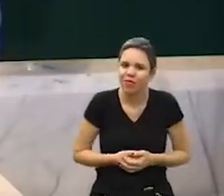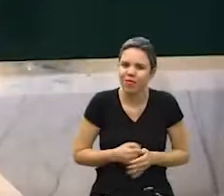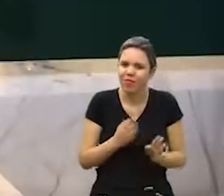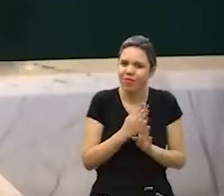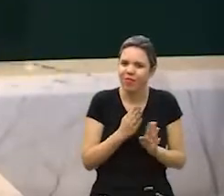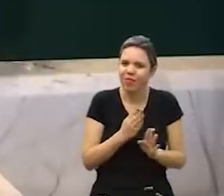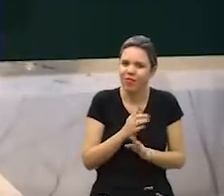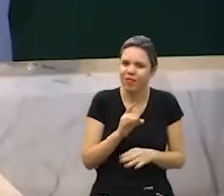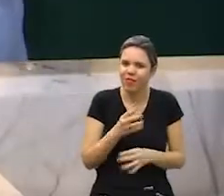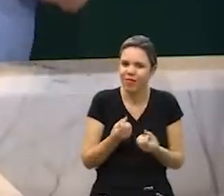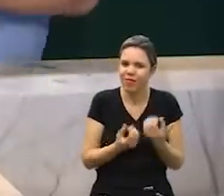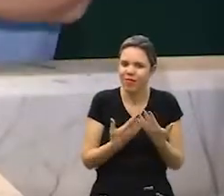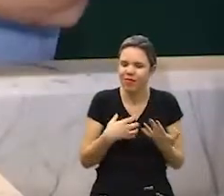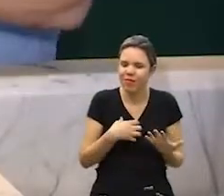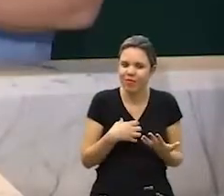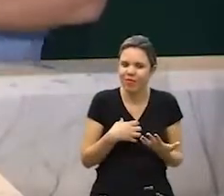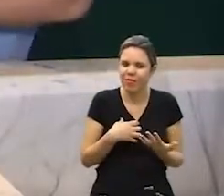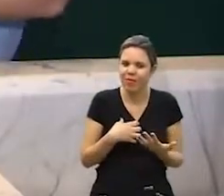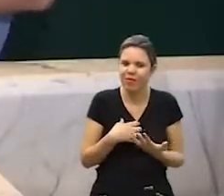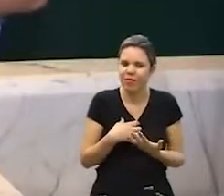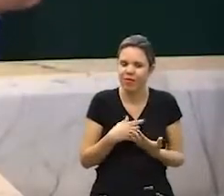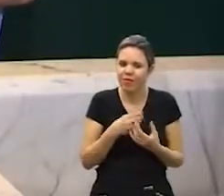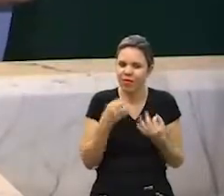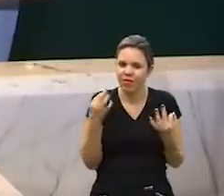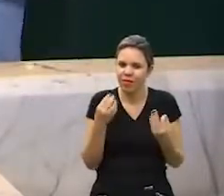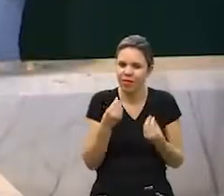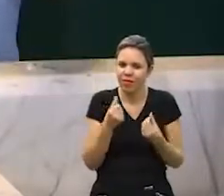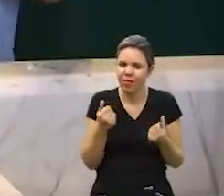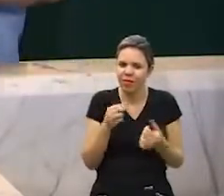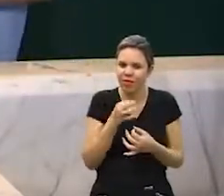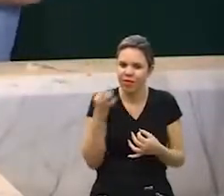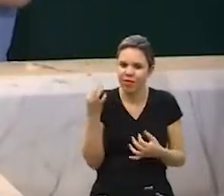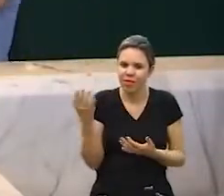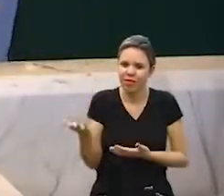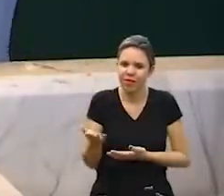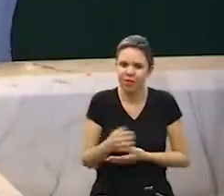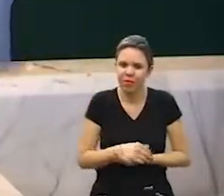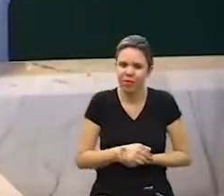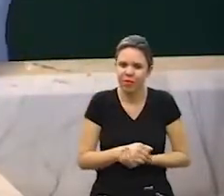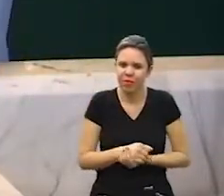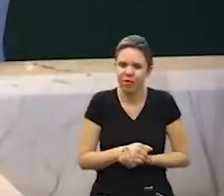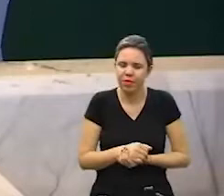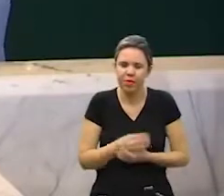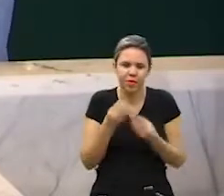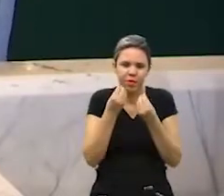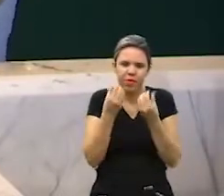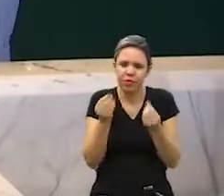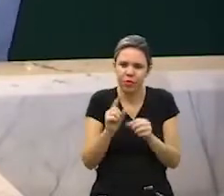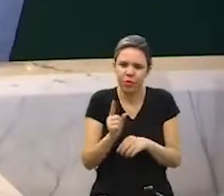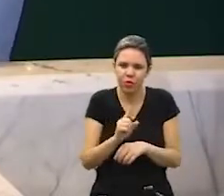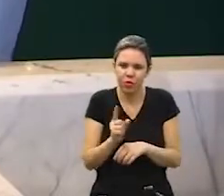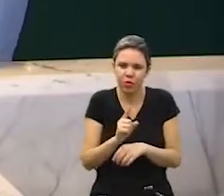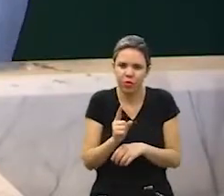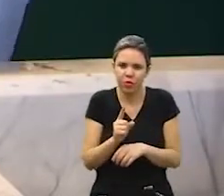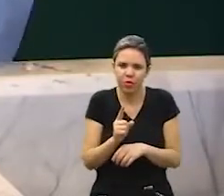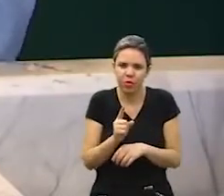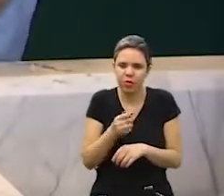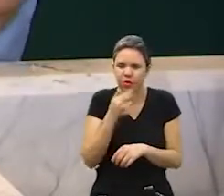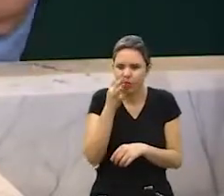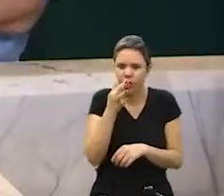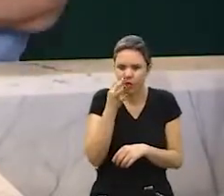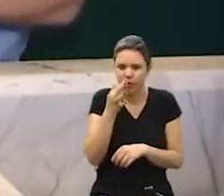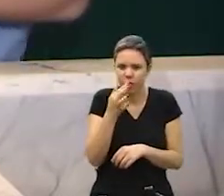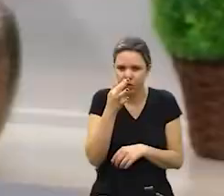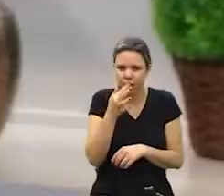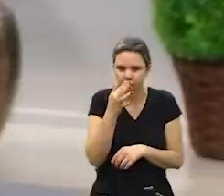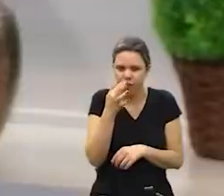Fiz um suspense aqui só pra criar o clima. Umas 10 dessa, assim, tá bom? Tá ótimo. Não tem muito sabor, né? Não achei que tem